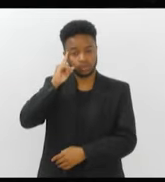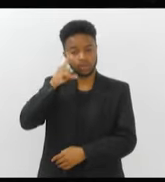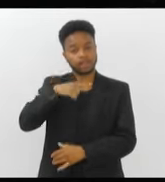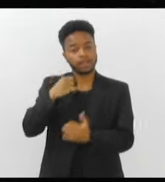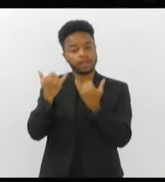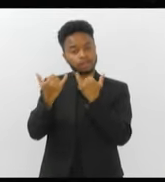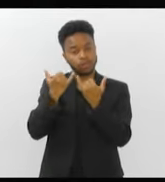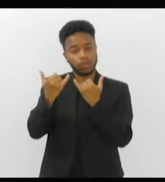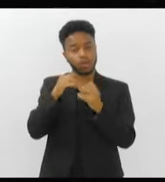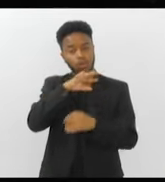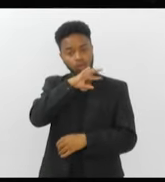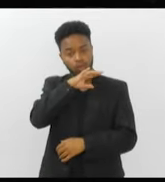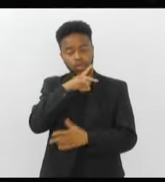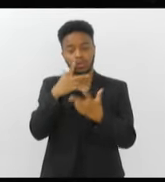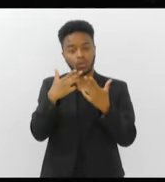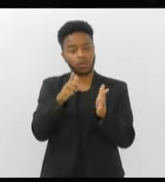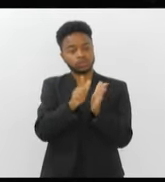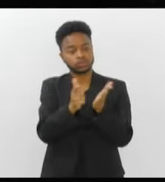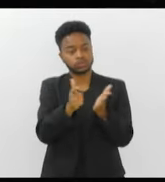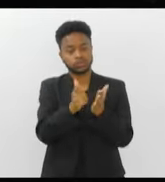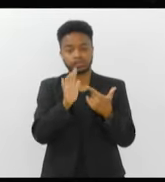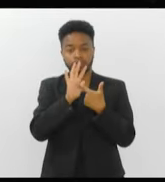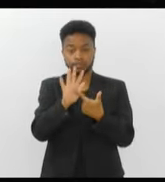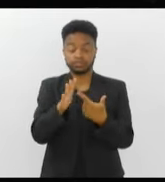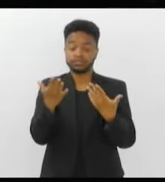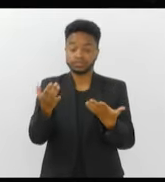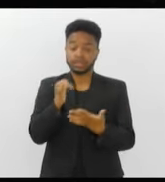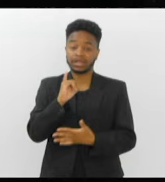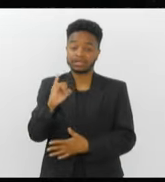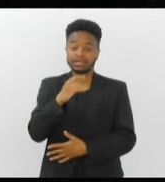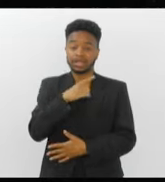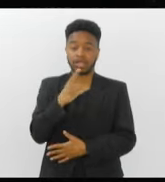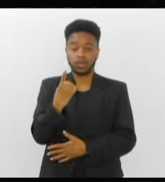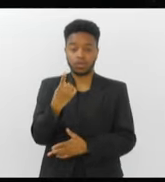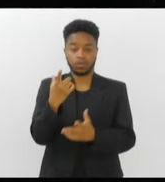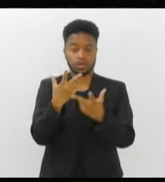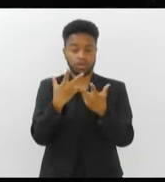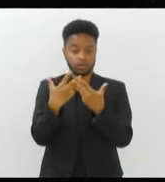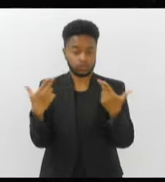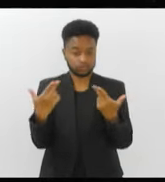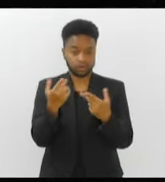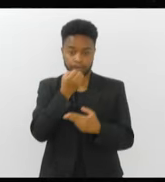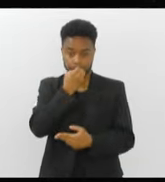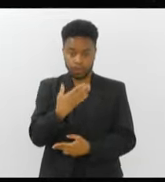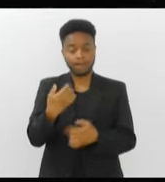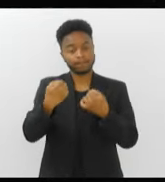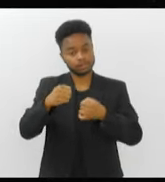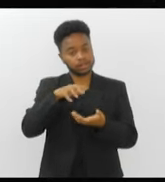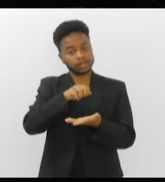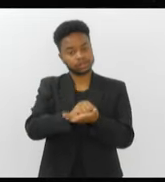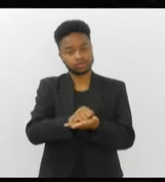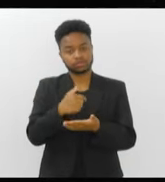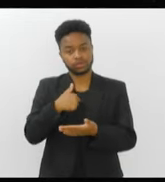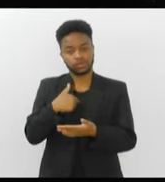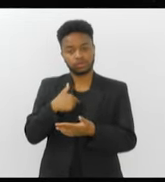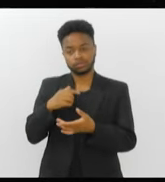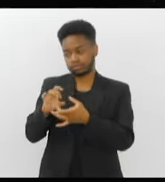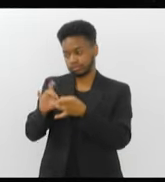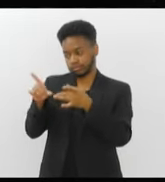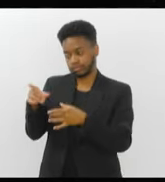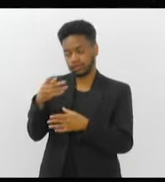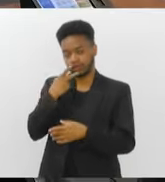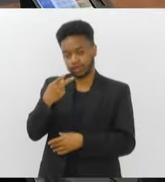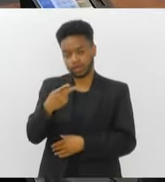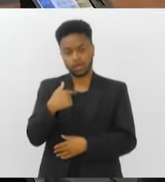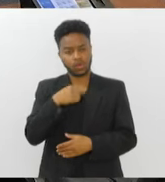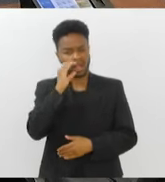notícias ruins, como foi a manchete. Então, quando a gente tem uma notícia boa, há que se registrar. Concedo a parte a Vossa Excelência. Serei breve, deputado